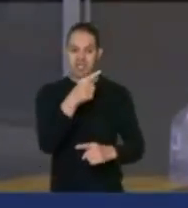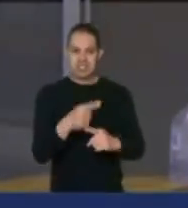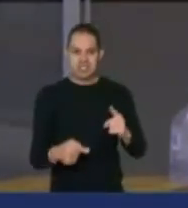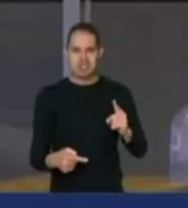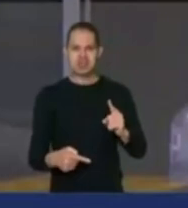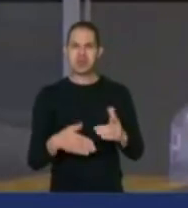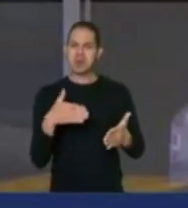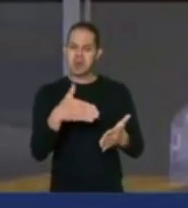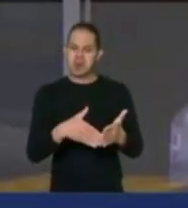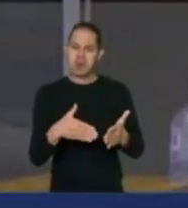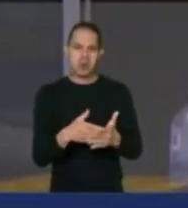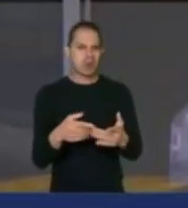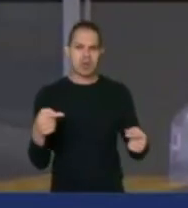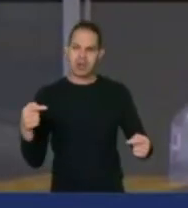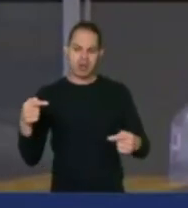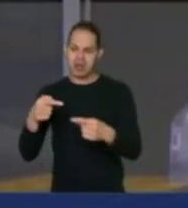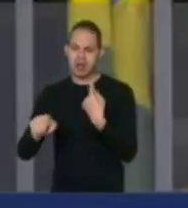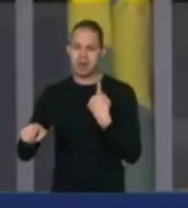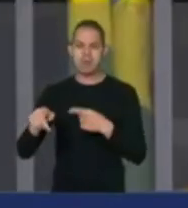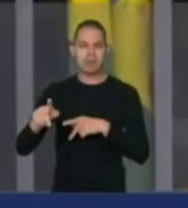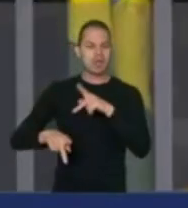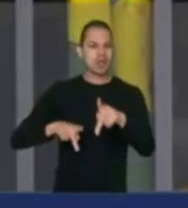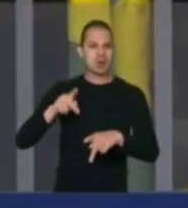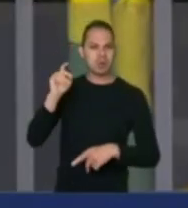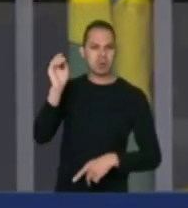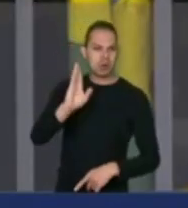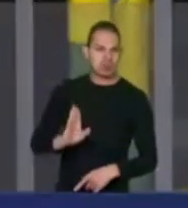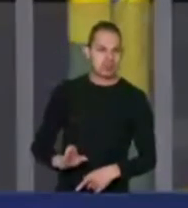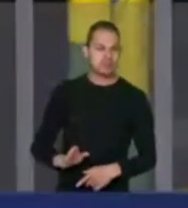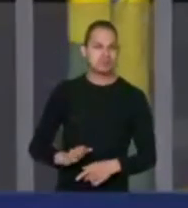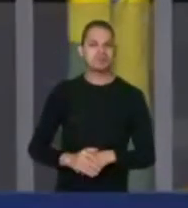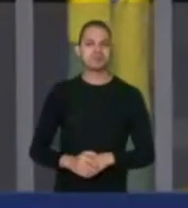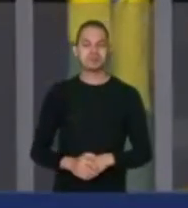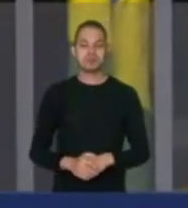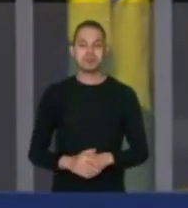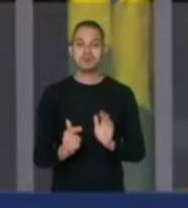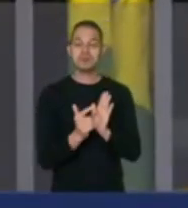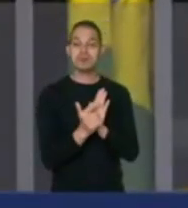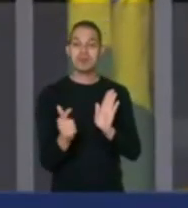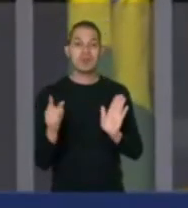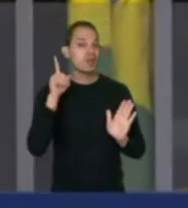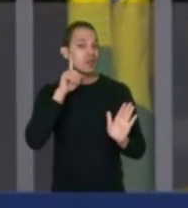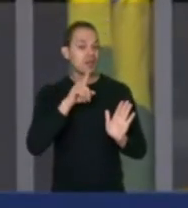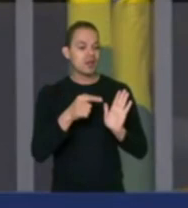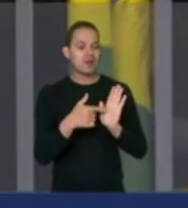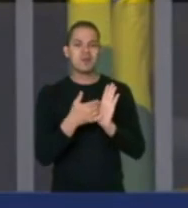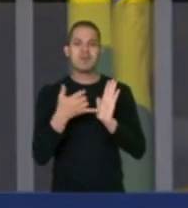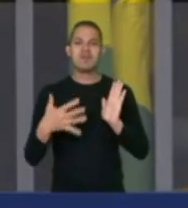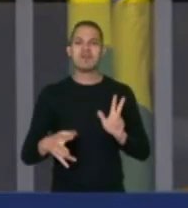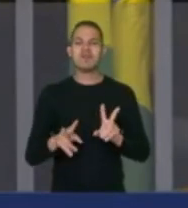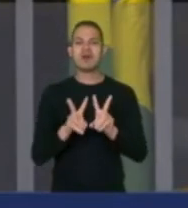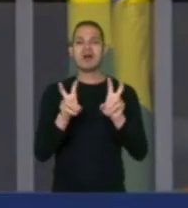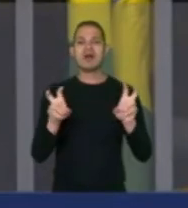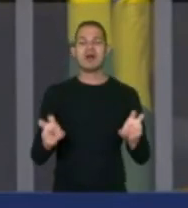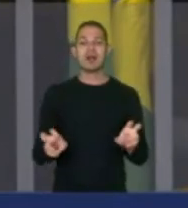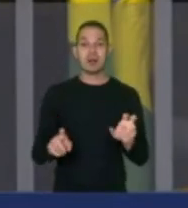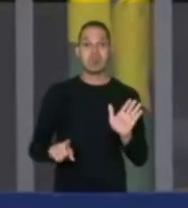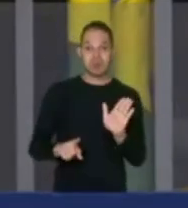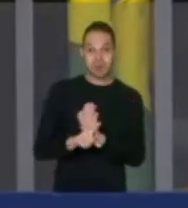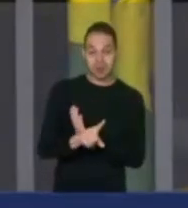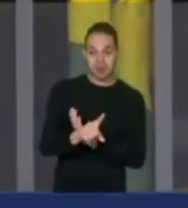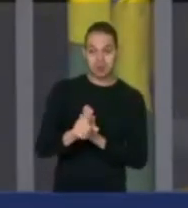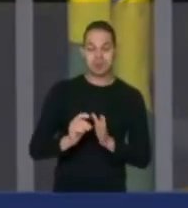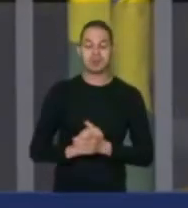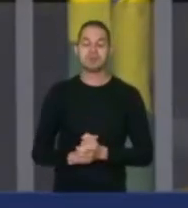cabe mais para o seu eleitor, para a população brasileira, nem para o meu. Diz o New York Times, e o título da matéria, a manchete já é uma pergunta: